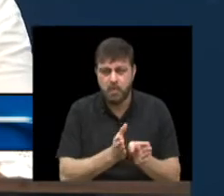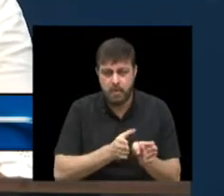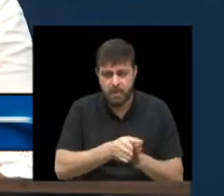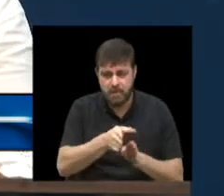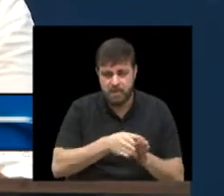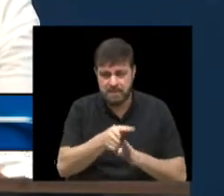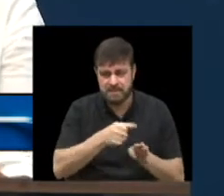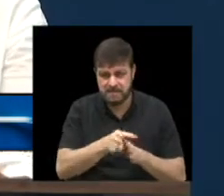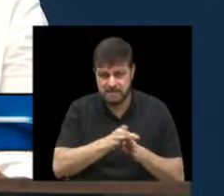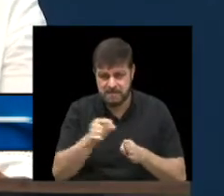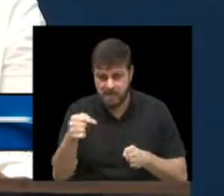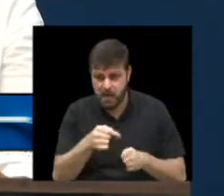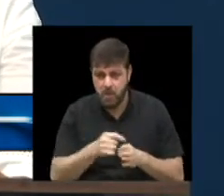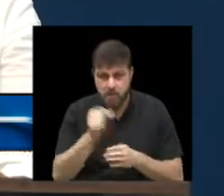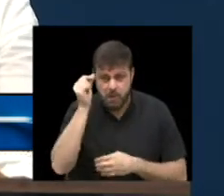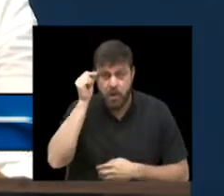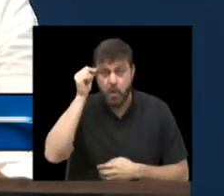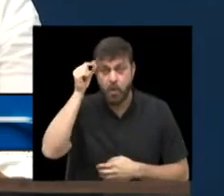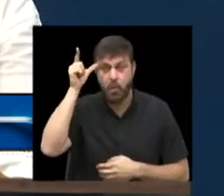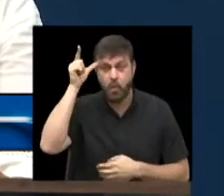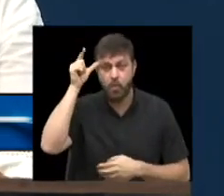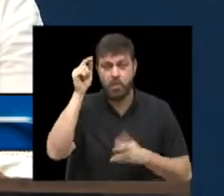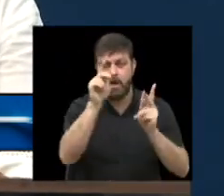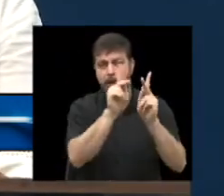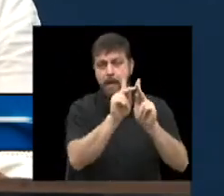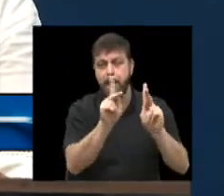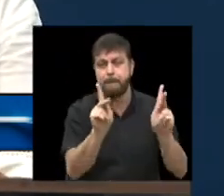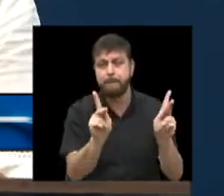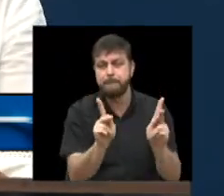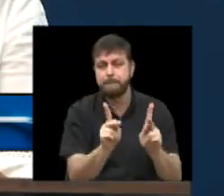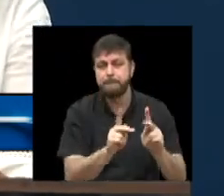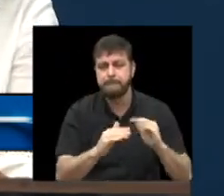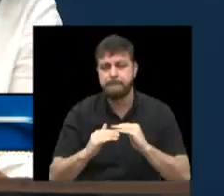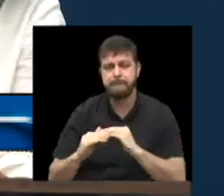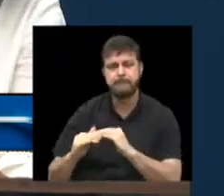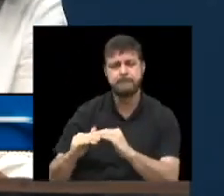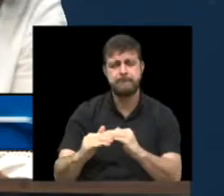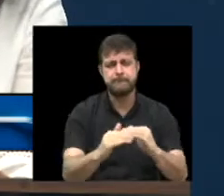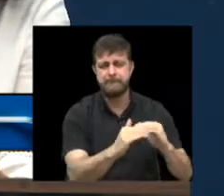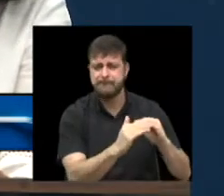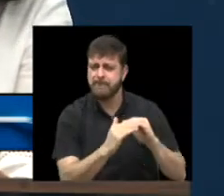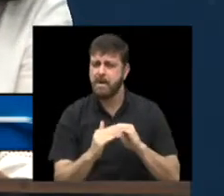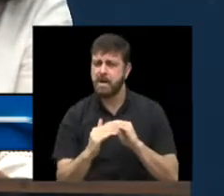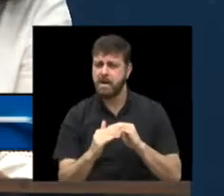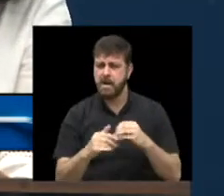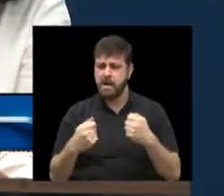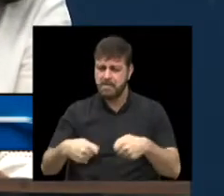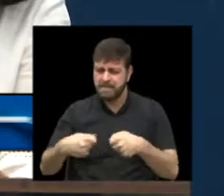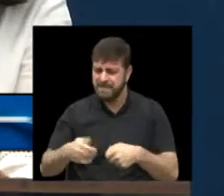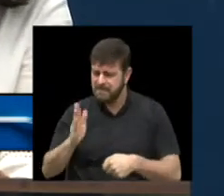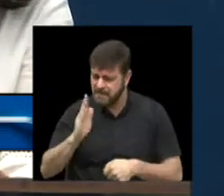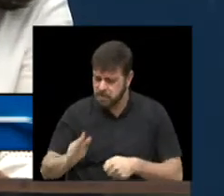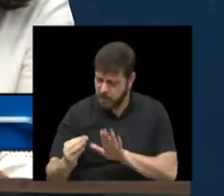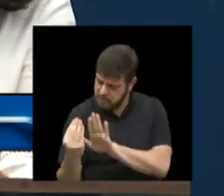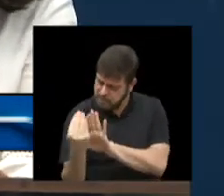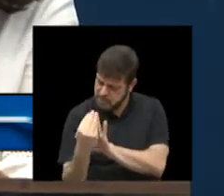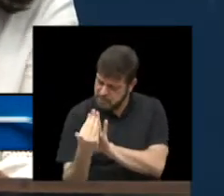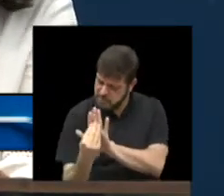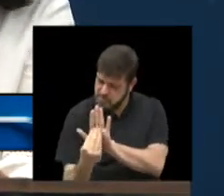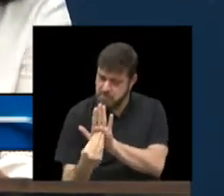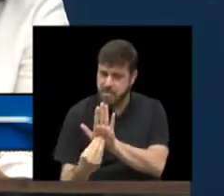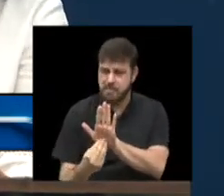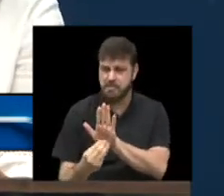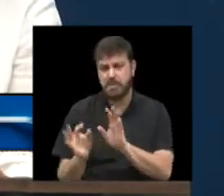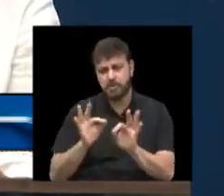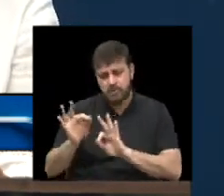cultura de paz, que essas, inclusive, são as diretrizes desse conselho. Por que não, então, incluir esses paradigmas